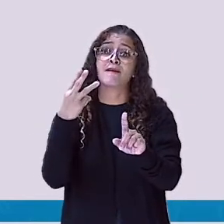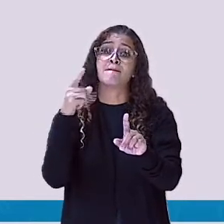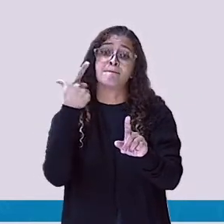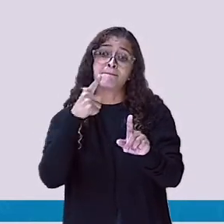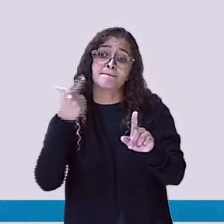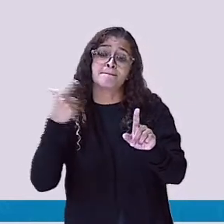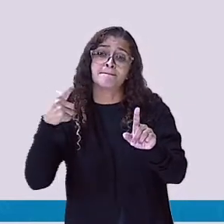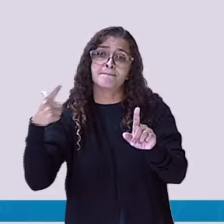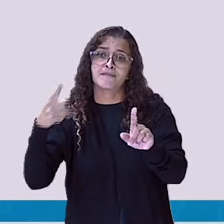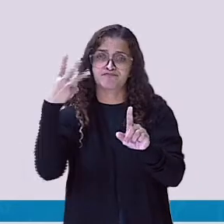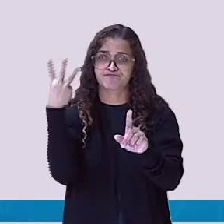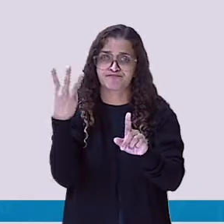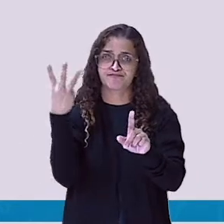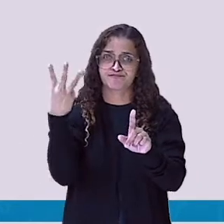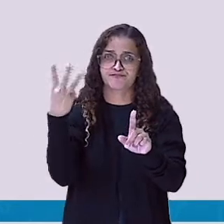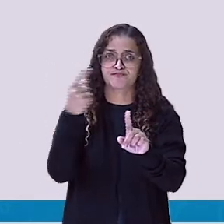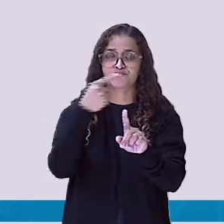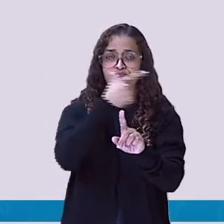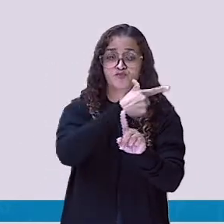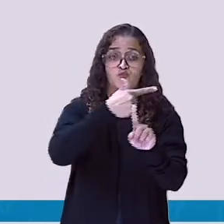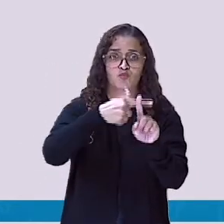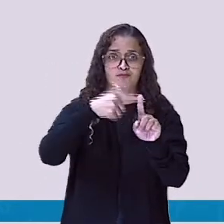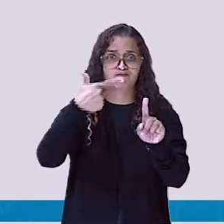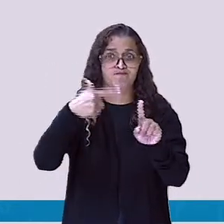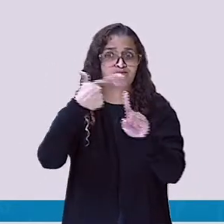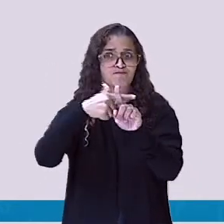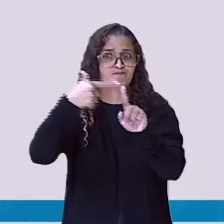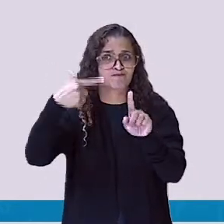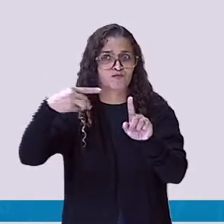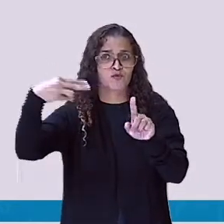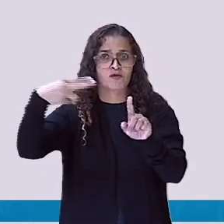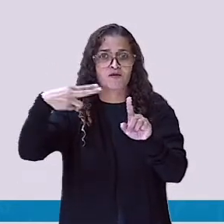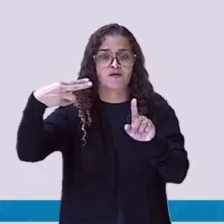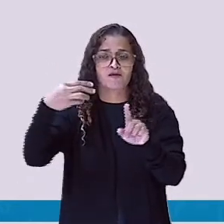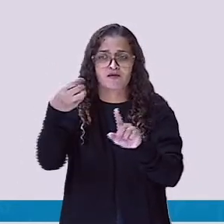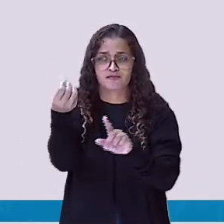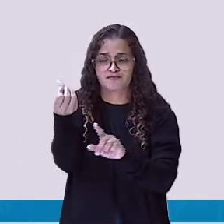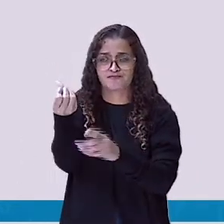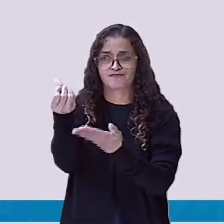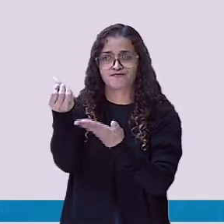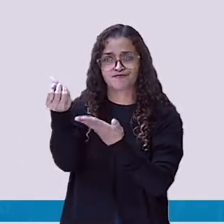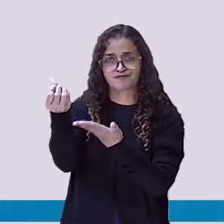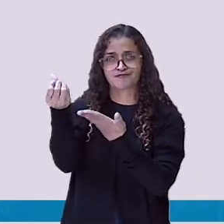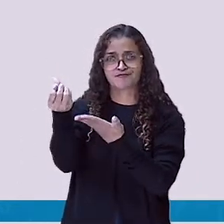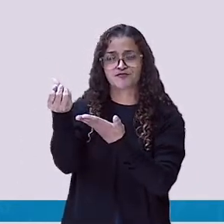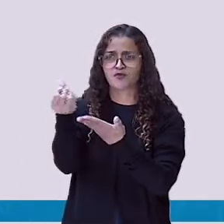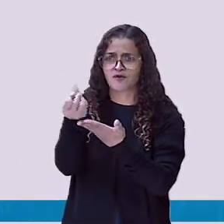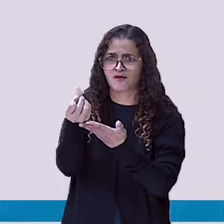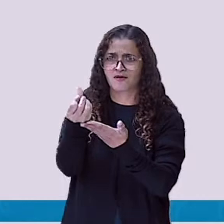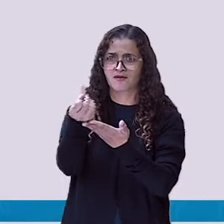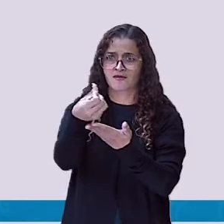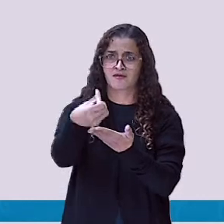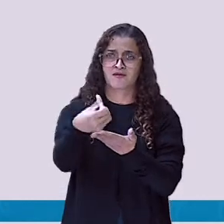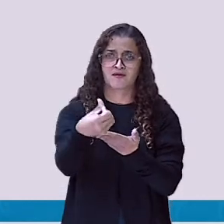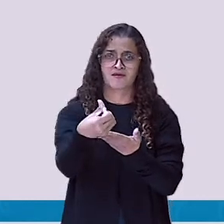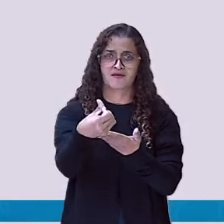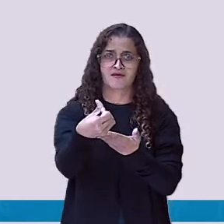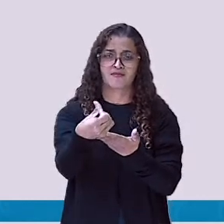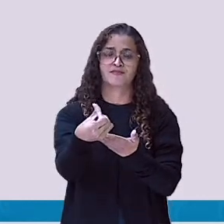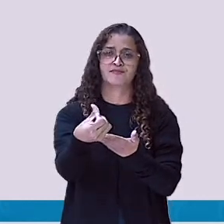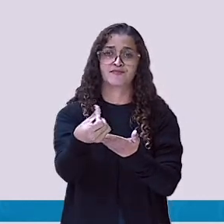mais 2, 4. 4 mais 2, 6. Não é isso?